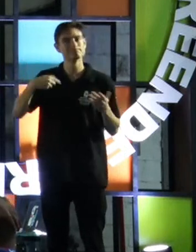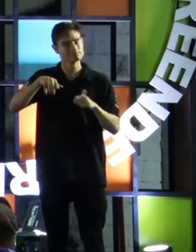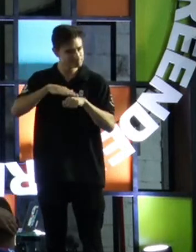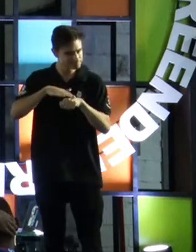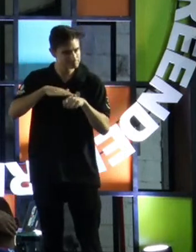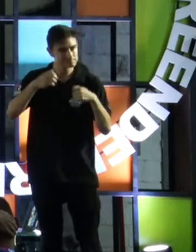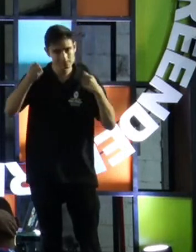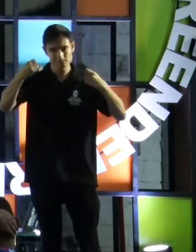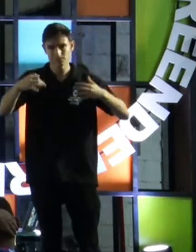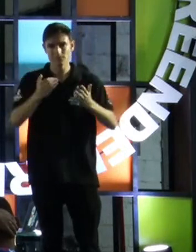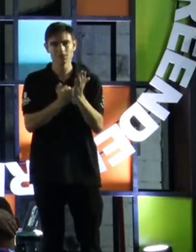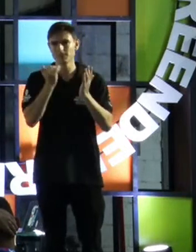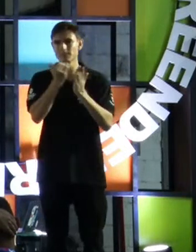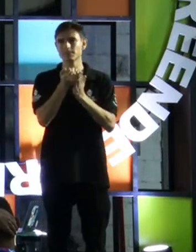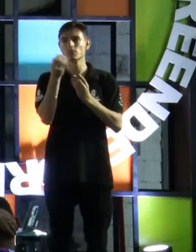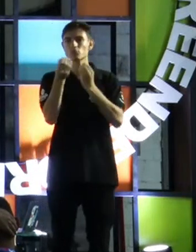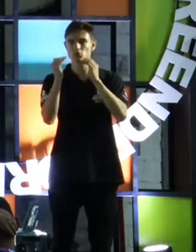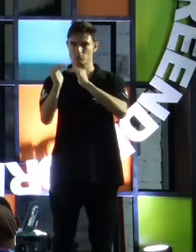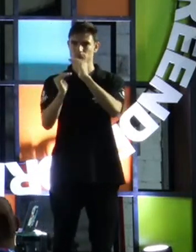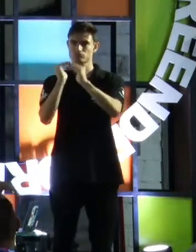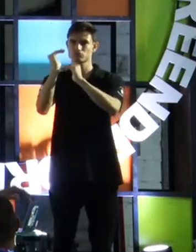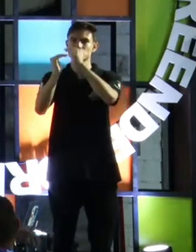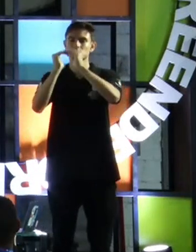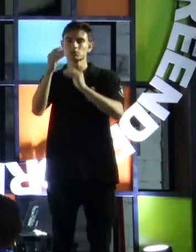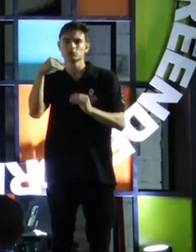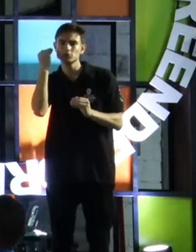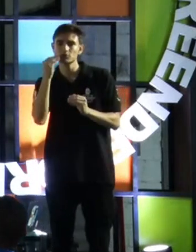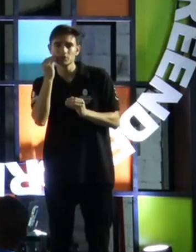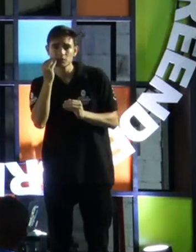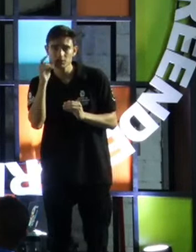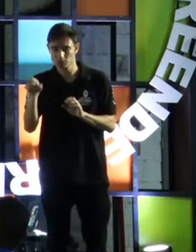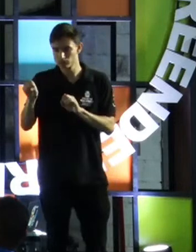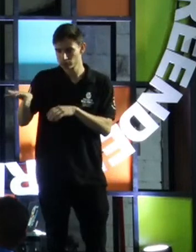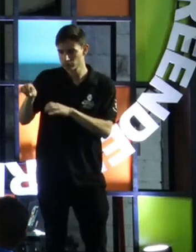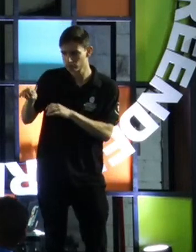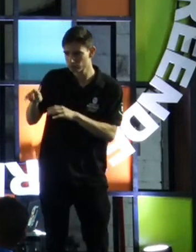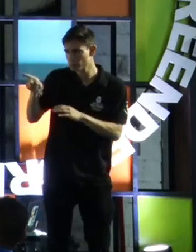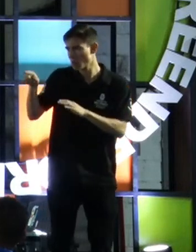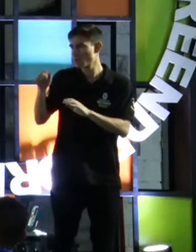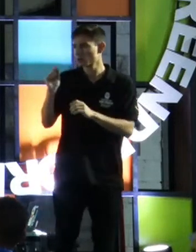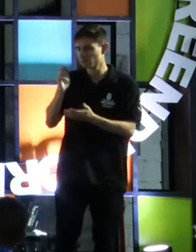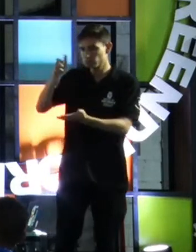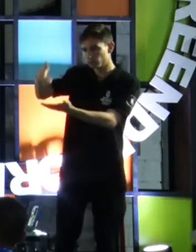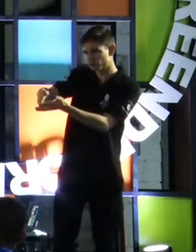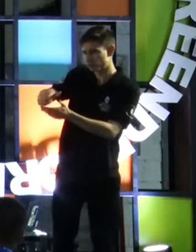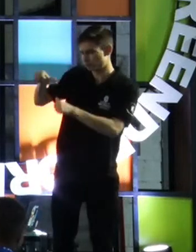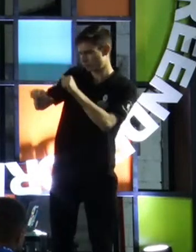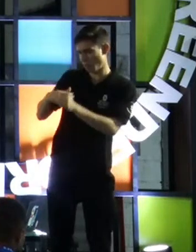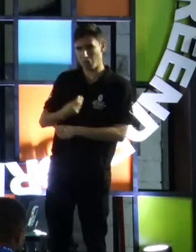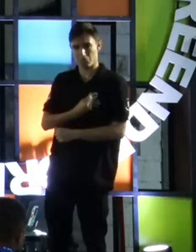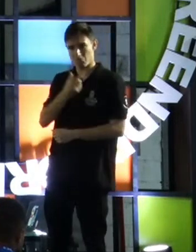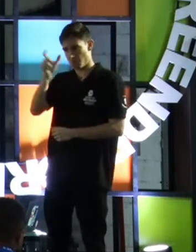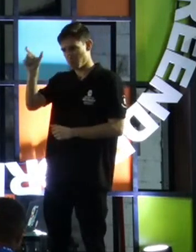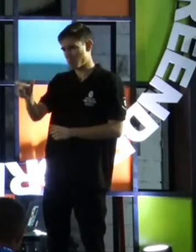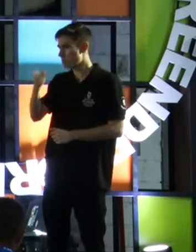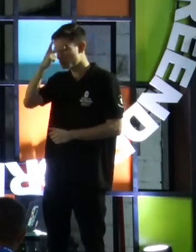mais. Sobre como dar escala para experiências de educação empreendedora que realmente mudem a vida das pessoas.